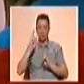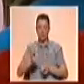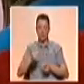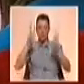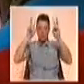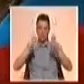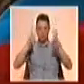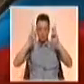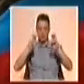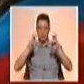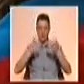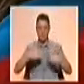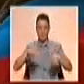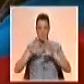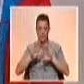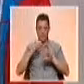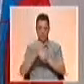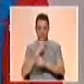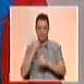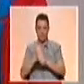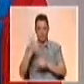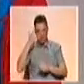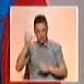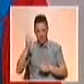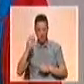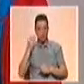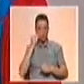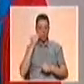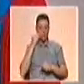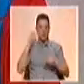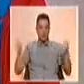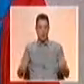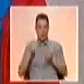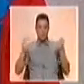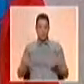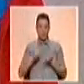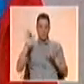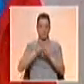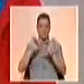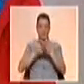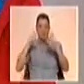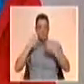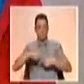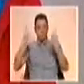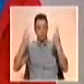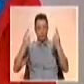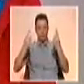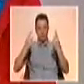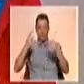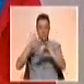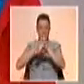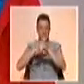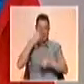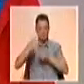tema orientador, não, mas nós trabalhamos sempre a ideia de como promover a participação pública, como emancipar o cidadão a